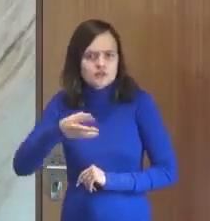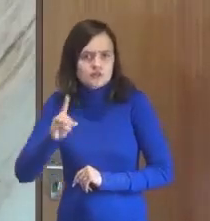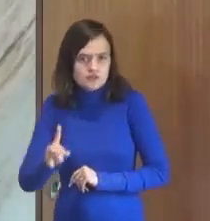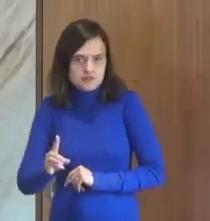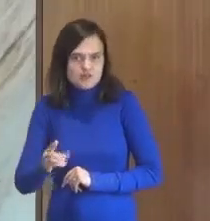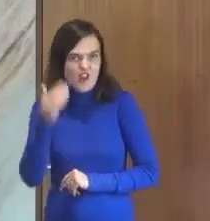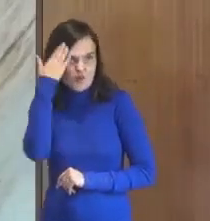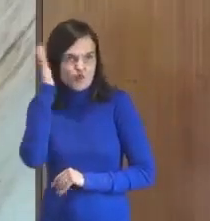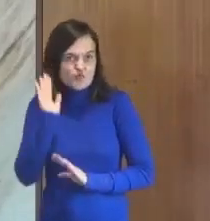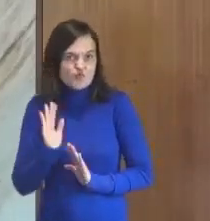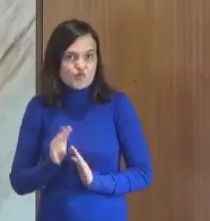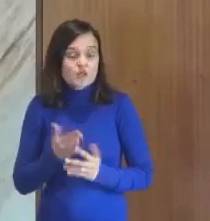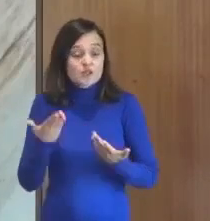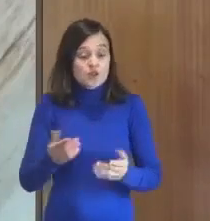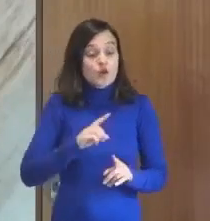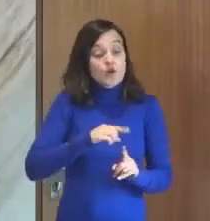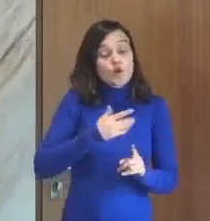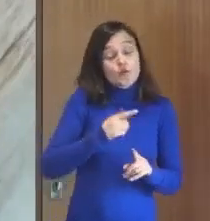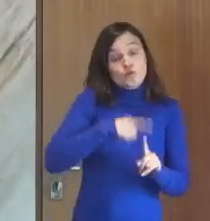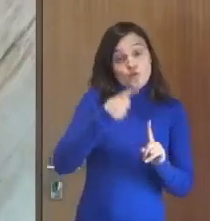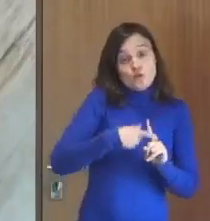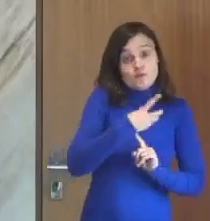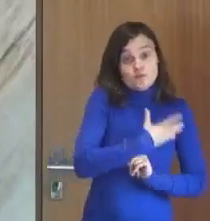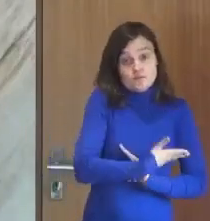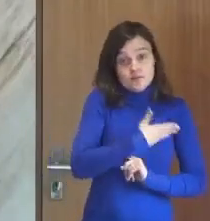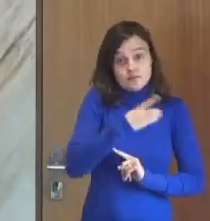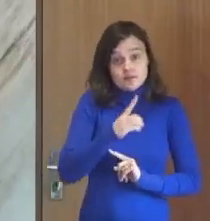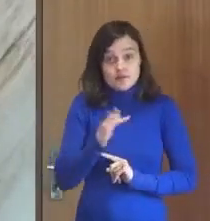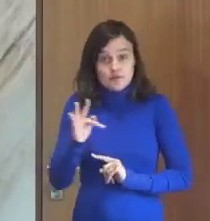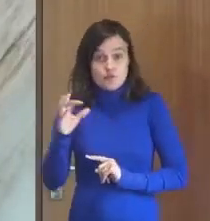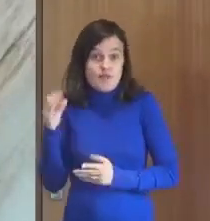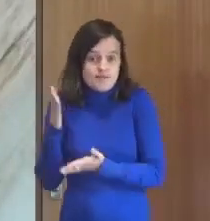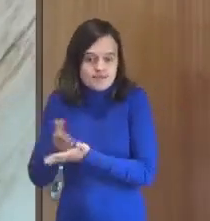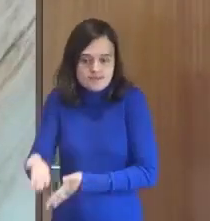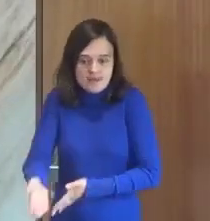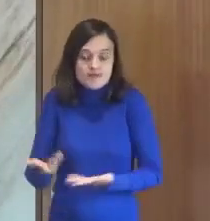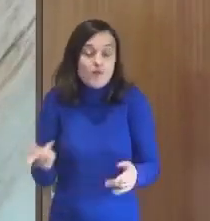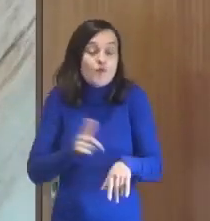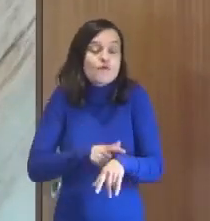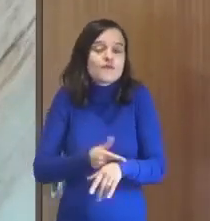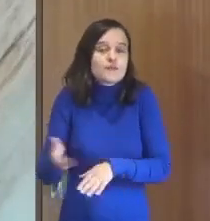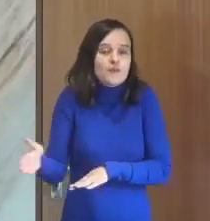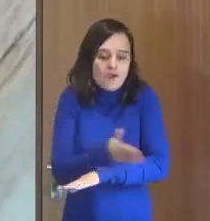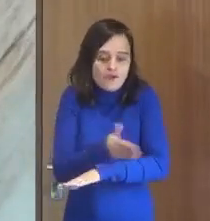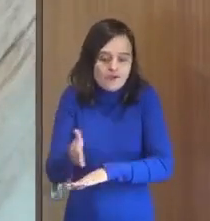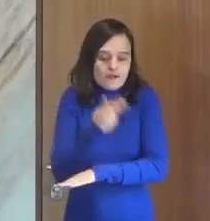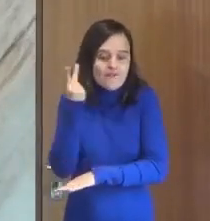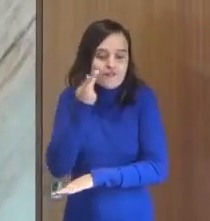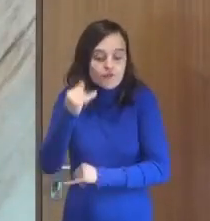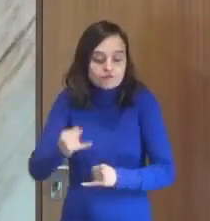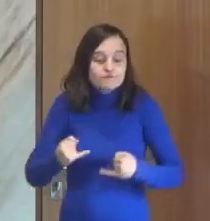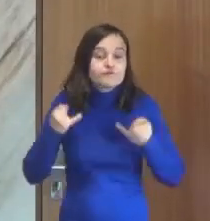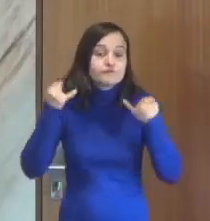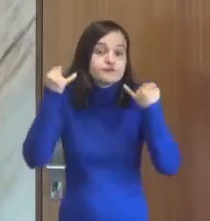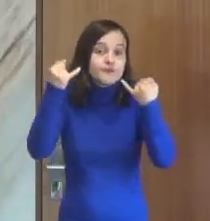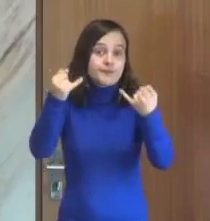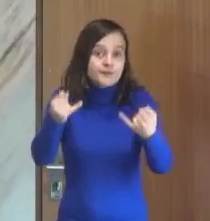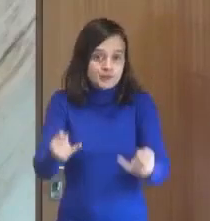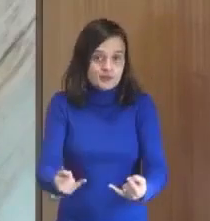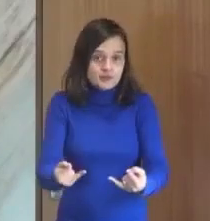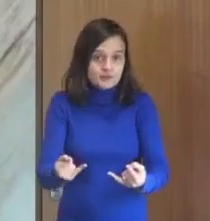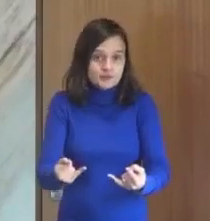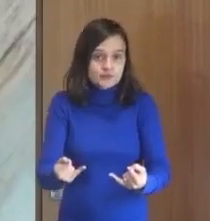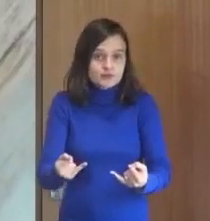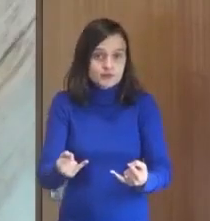1676, julgo eu, portanto, 1640 até 1640. Portanto, os tempos que ele viveu após a